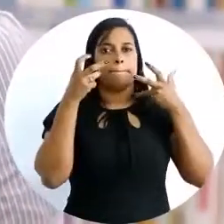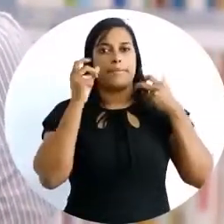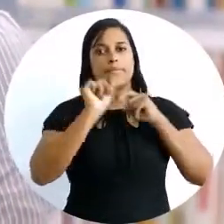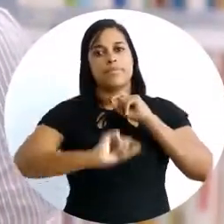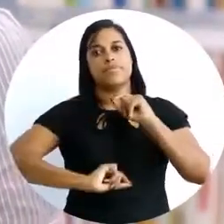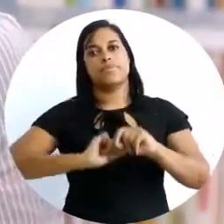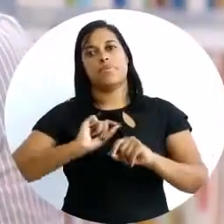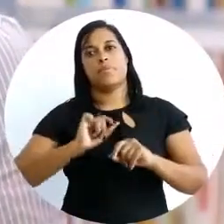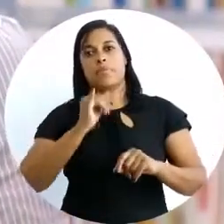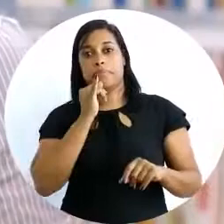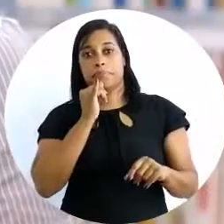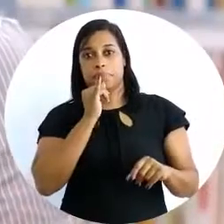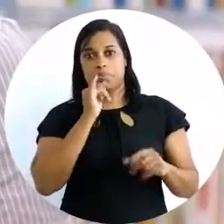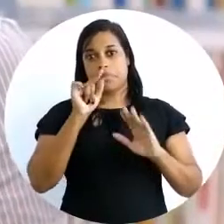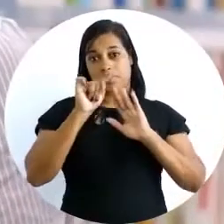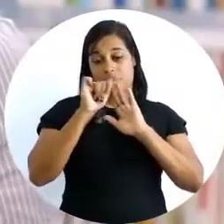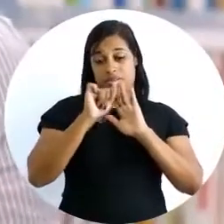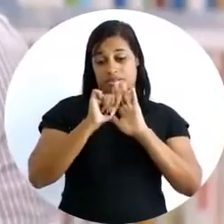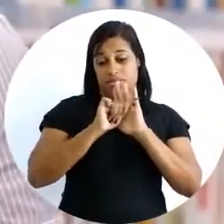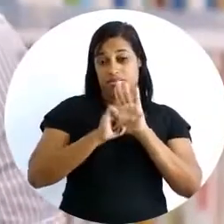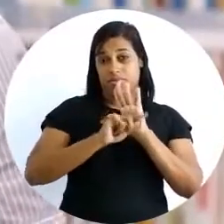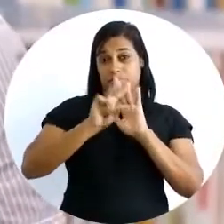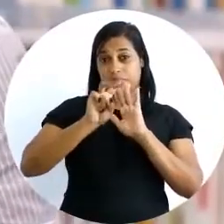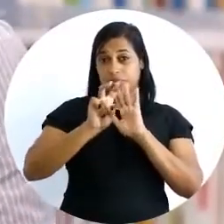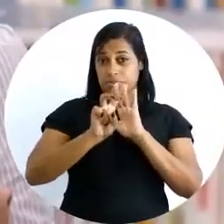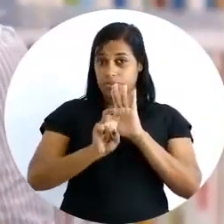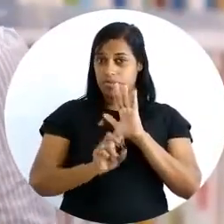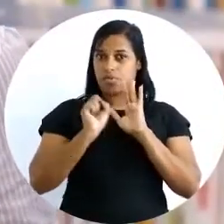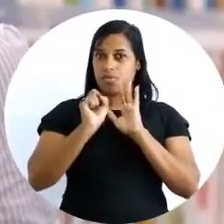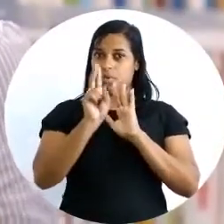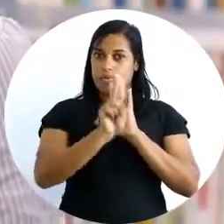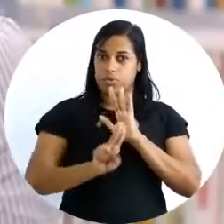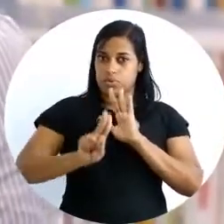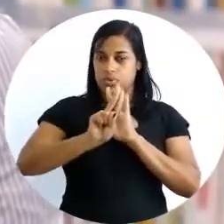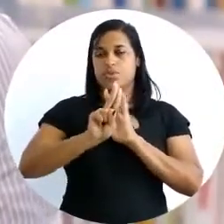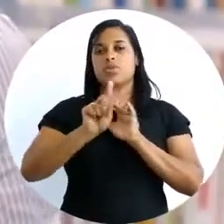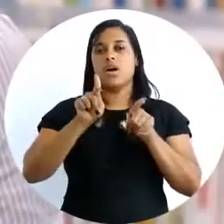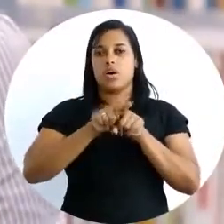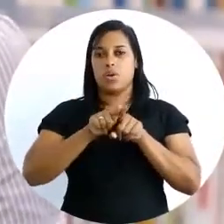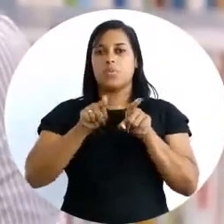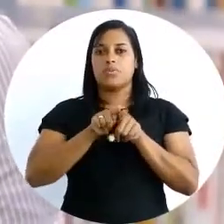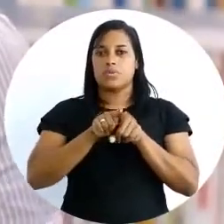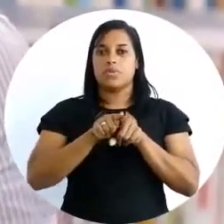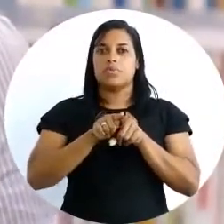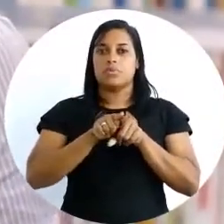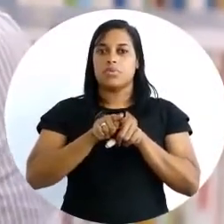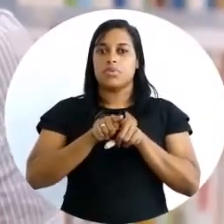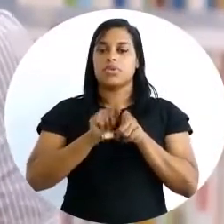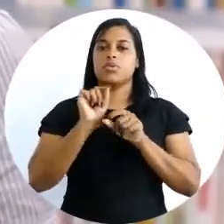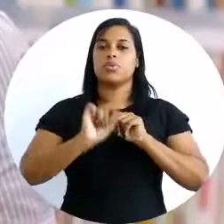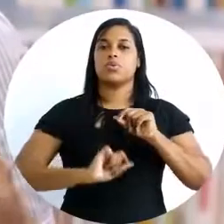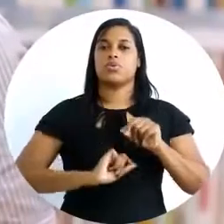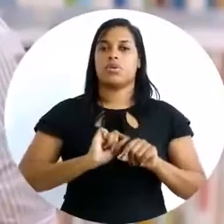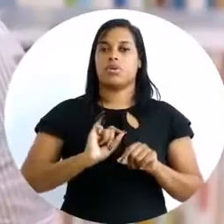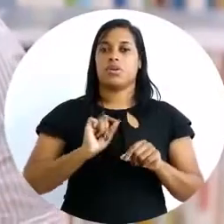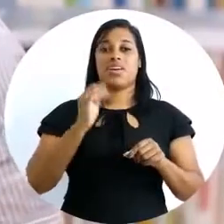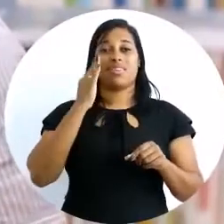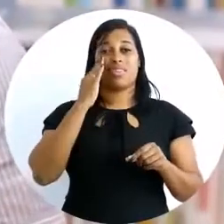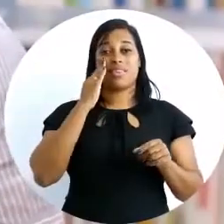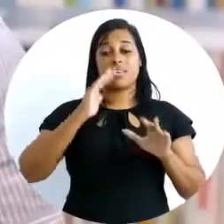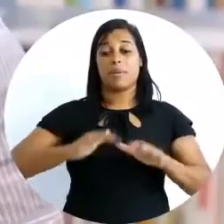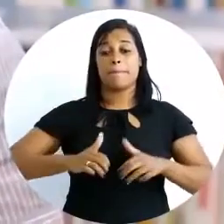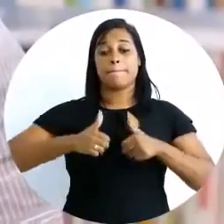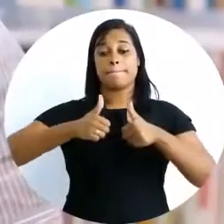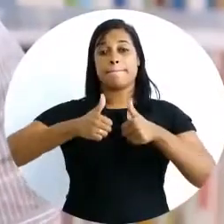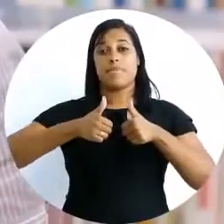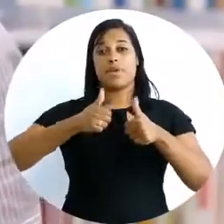perceber não só a lista de assuntos, os que eu vou poder utilizar ou não, como também vão me dar uma forma de entender melhor